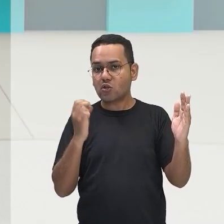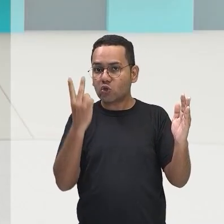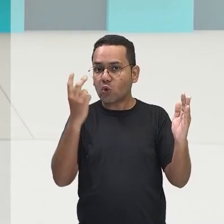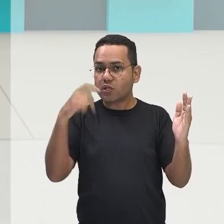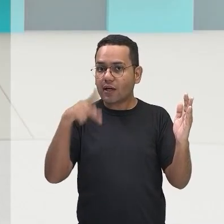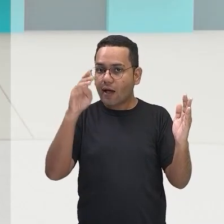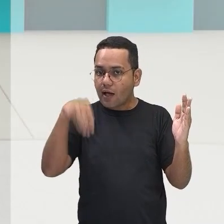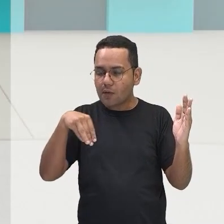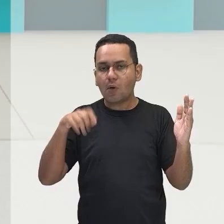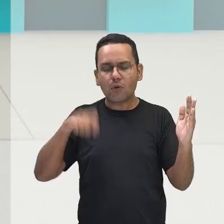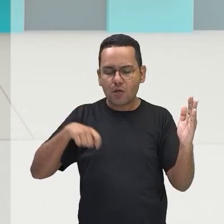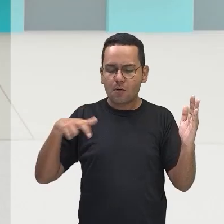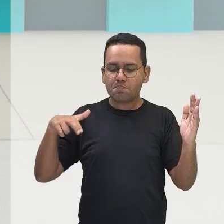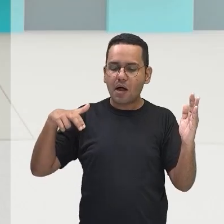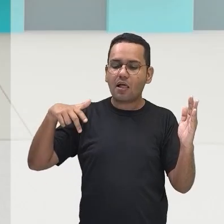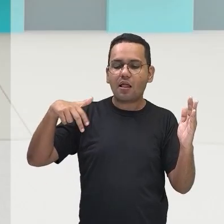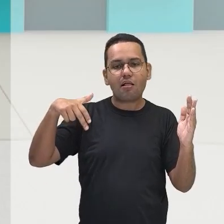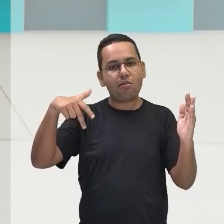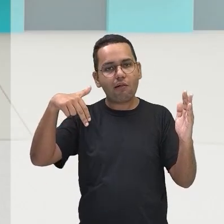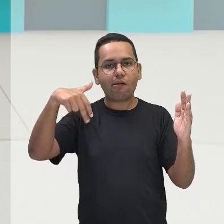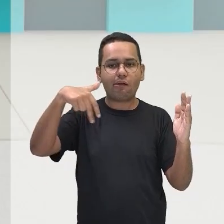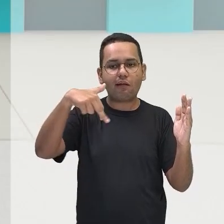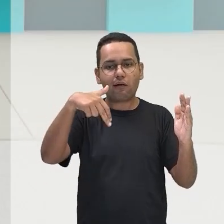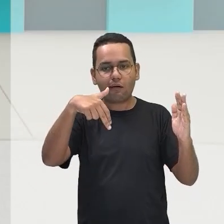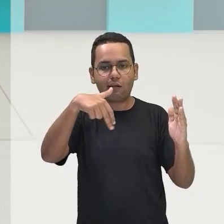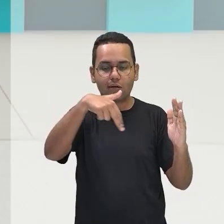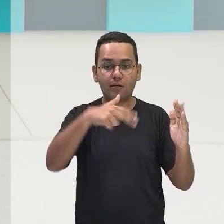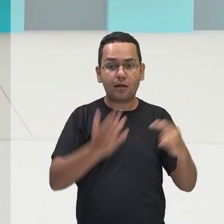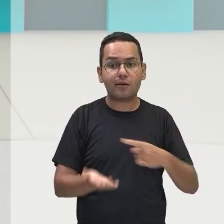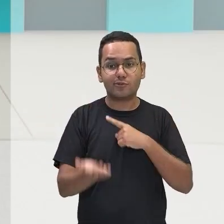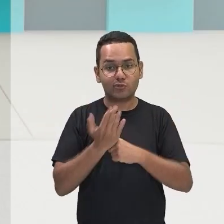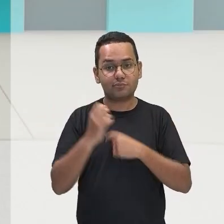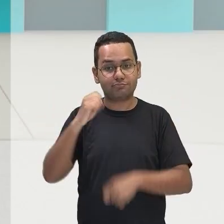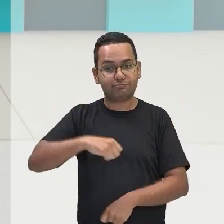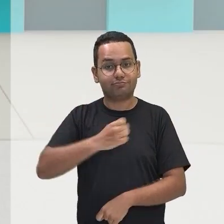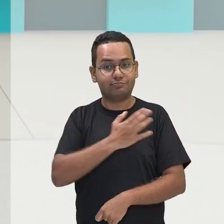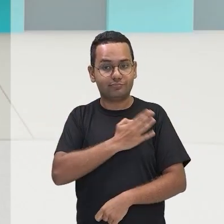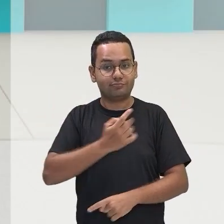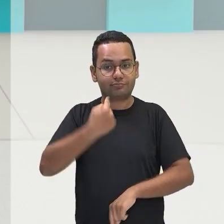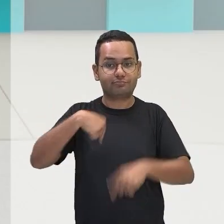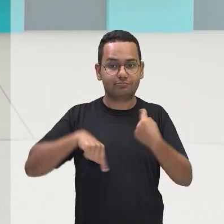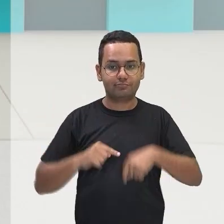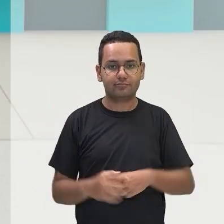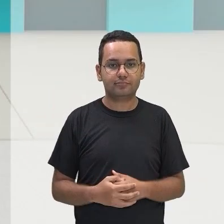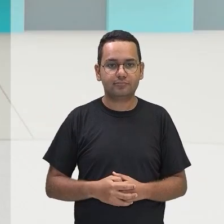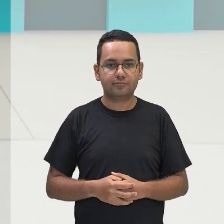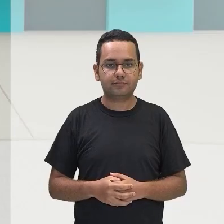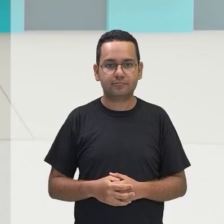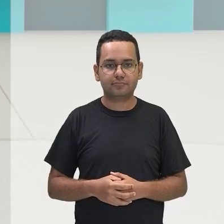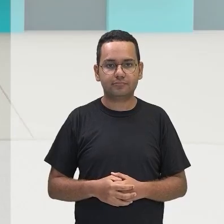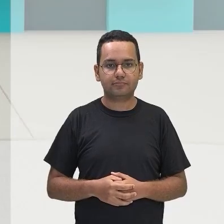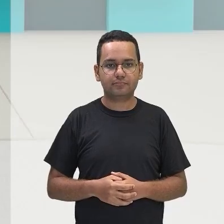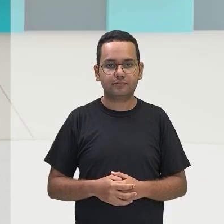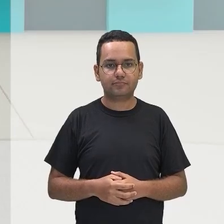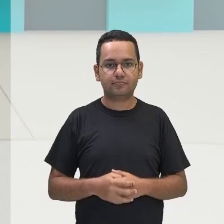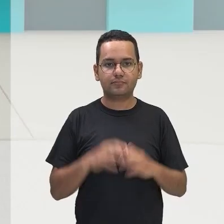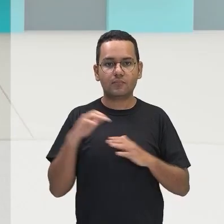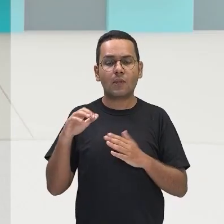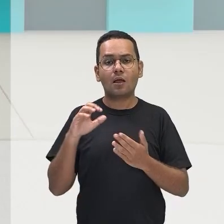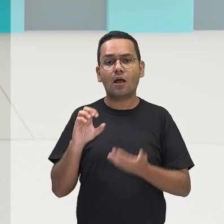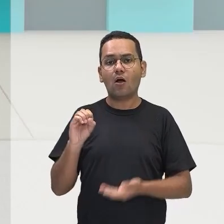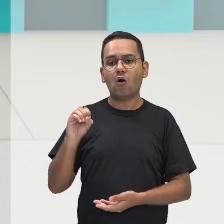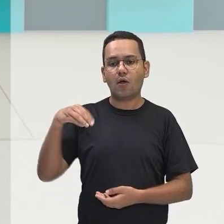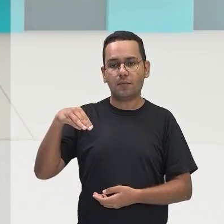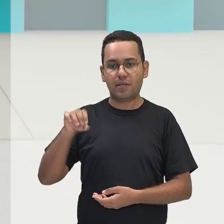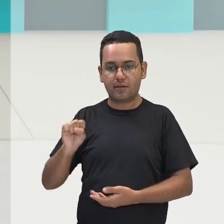pode ir caminhando. Isso vai ajudar e muito a você, né? A Organização Mundial da Saúde, gente, né,